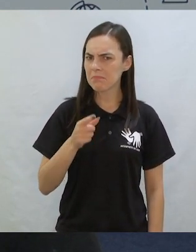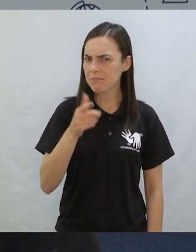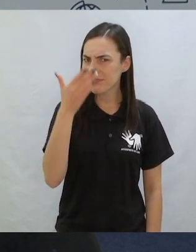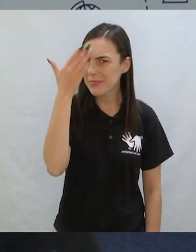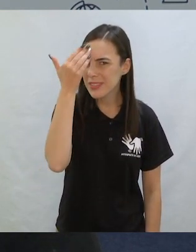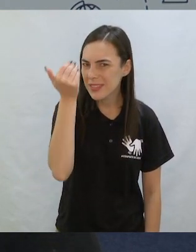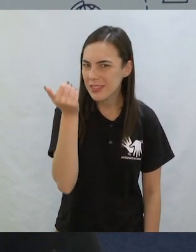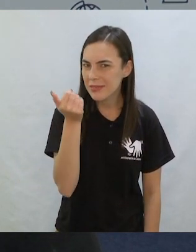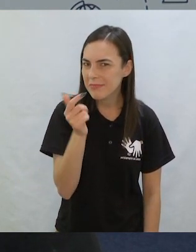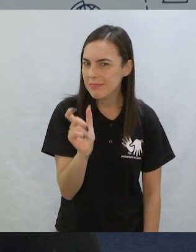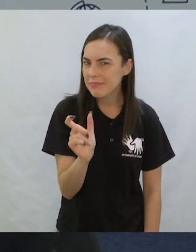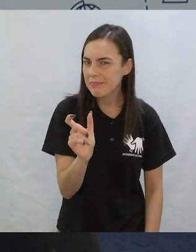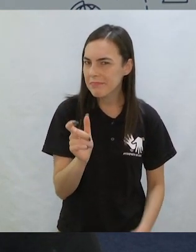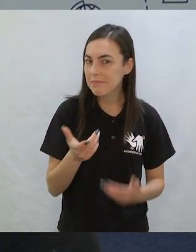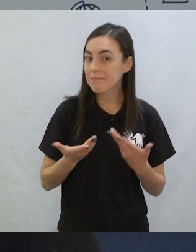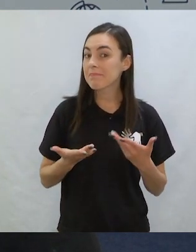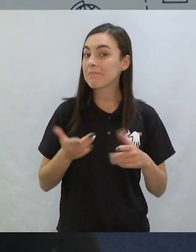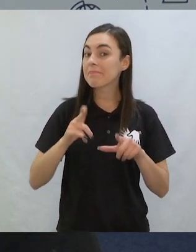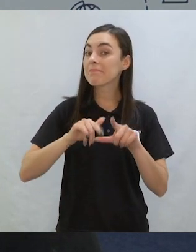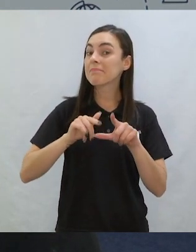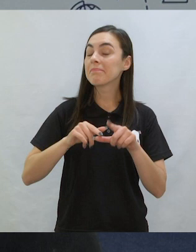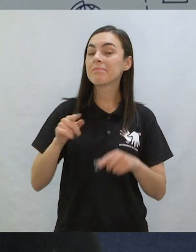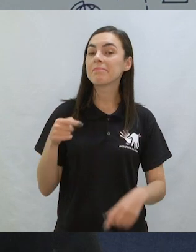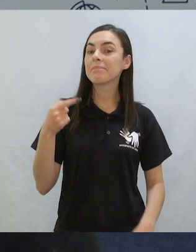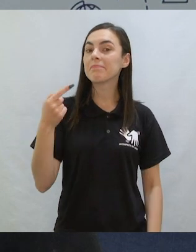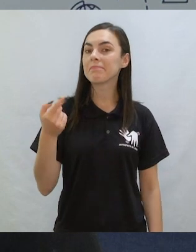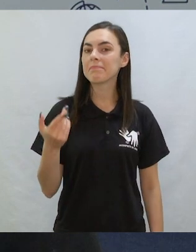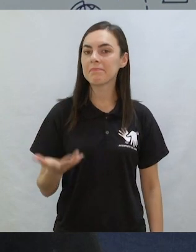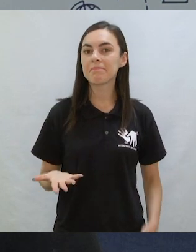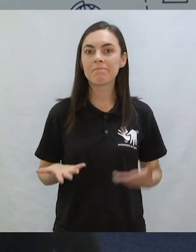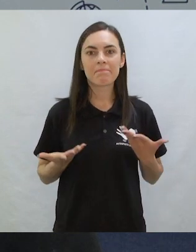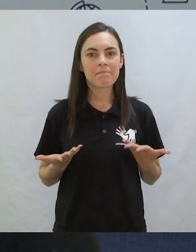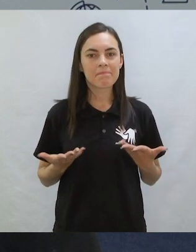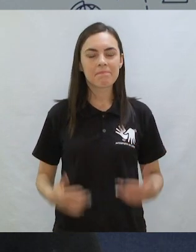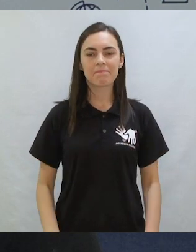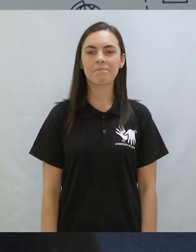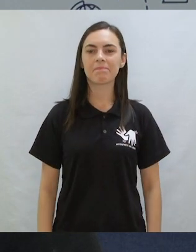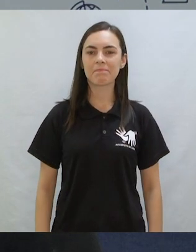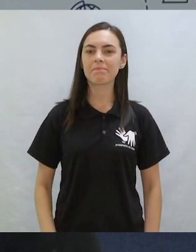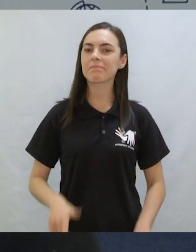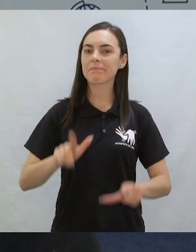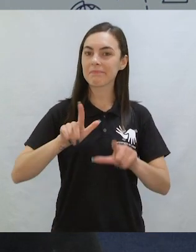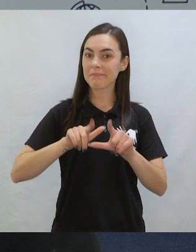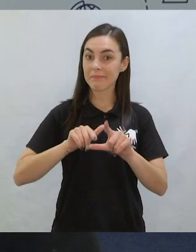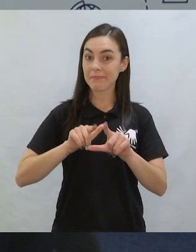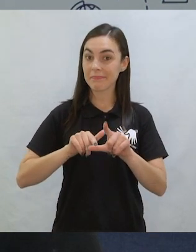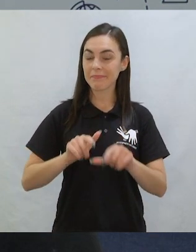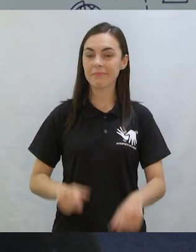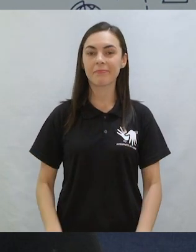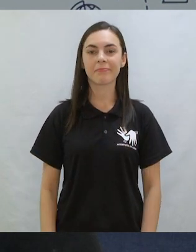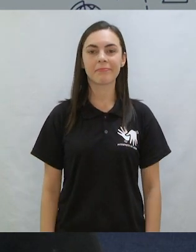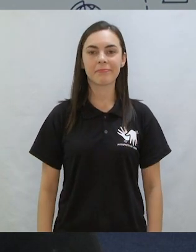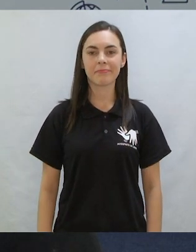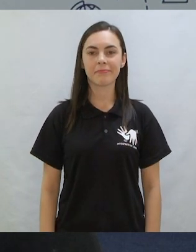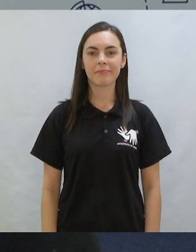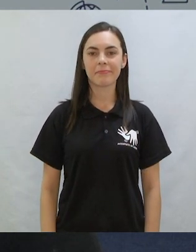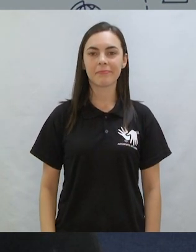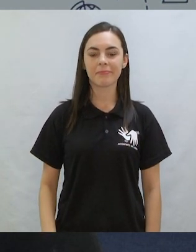Ai, ai, ai, será que você já sabe qual que é a próxima? Próxima letra é a